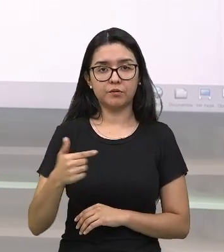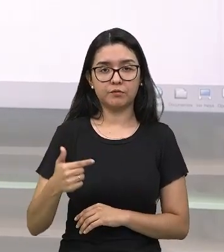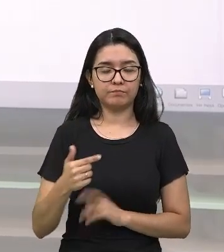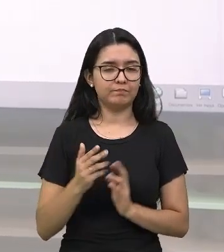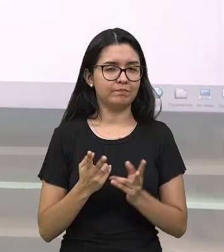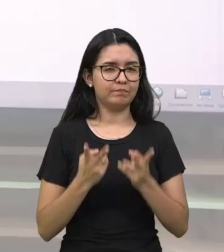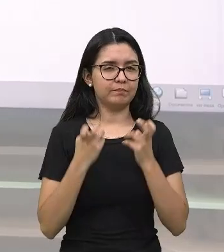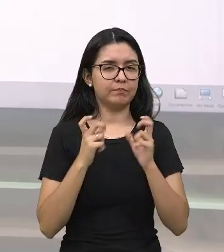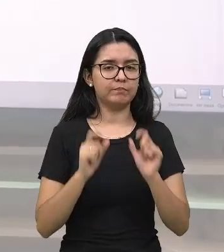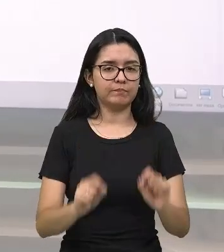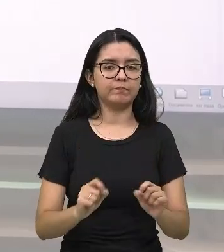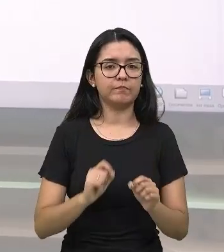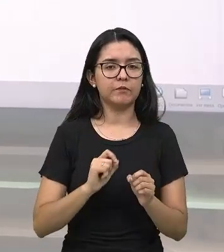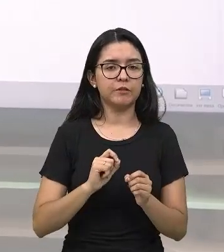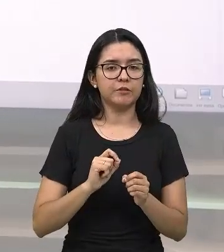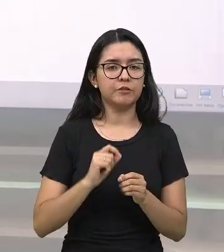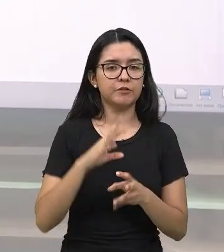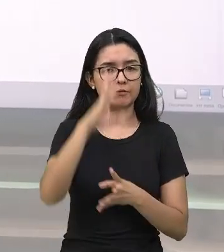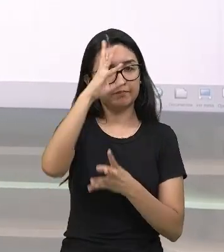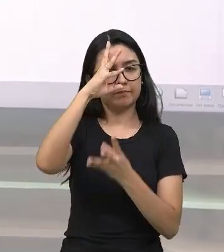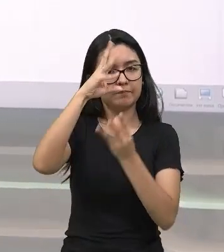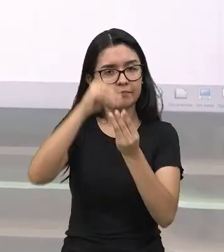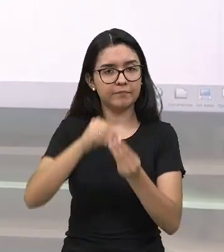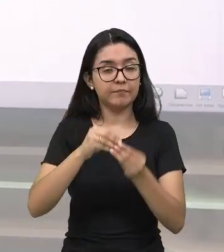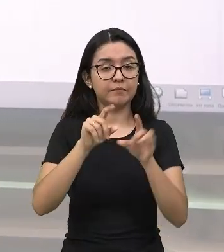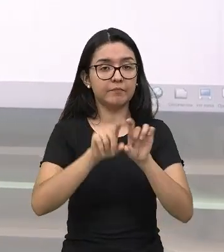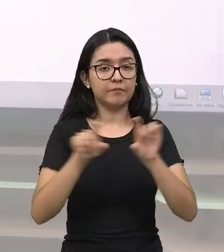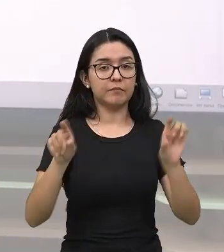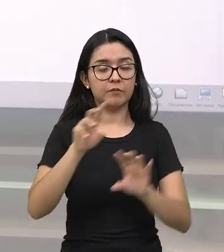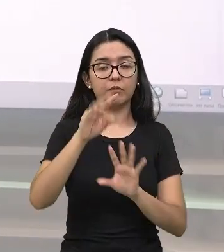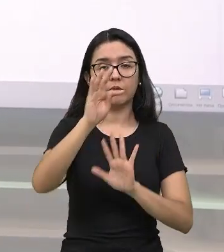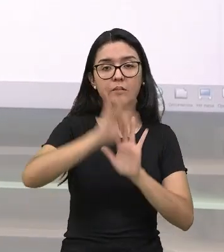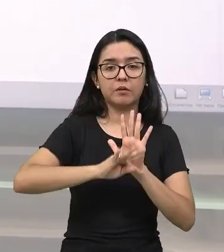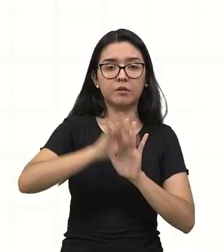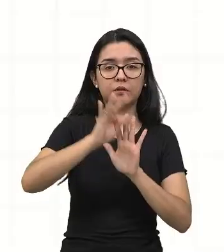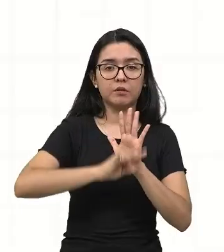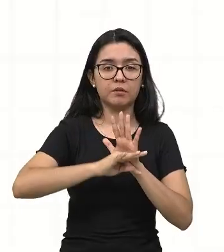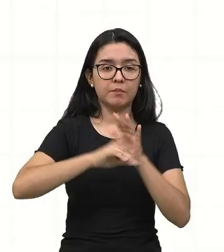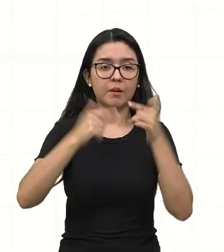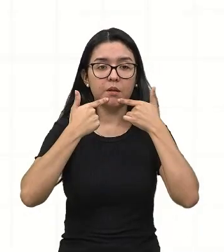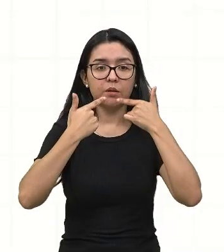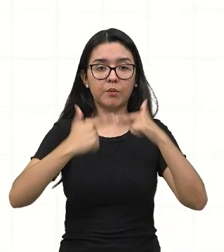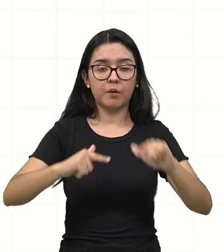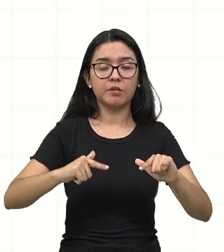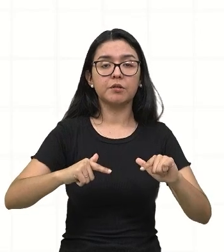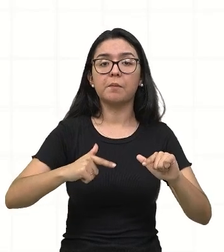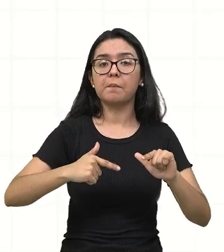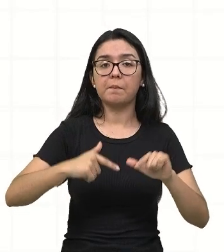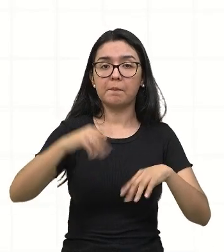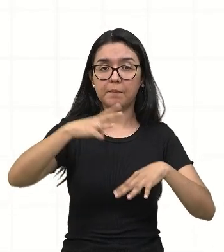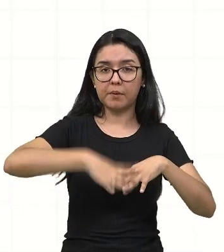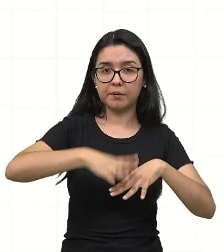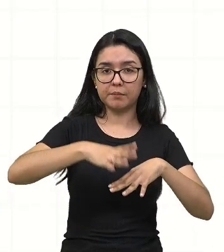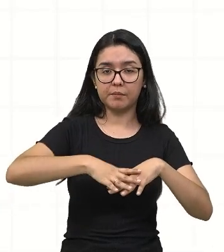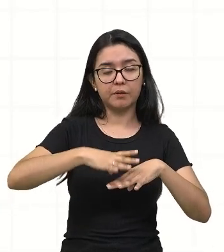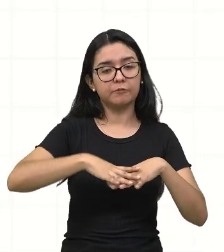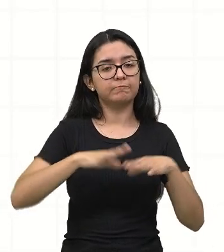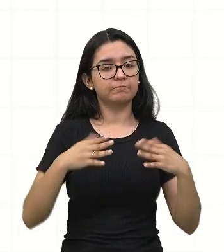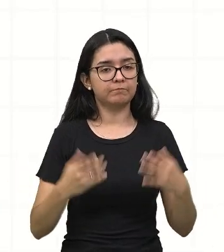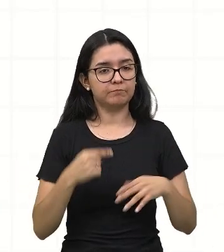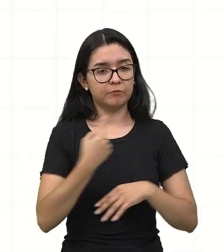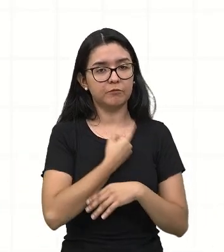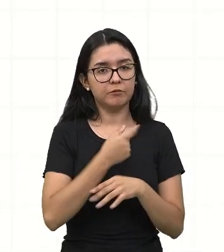atenção que nós traduzimos aqui o texto em forma de uma linguagem matemática aqui, ó. Tá legal? Foi isso que nós